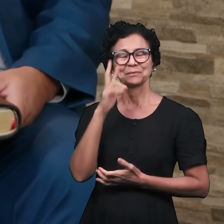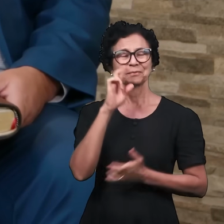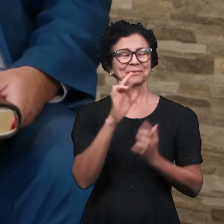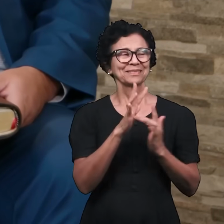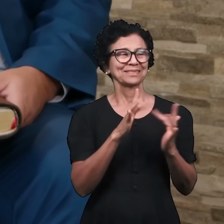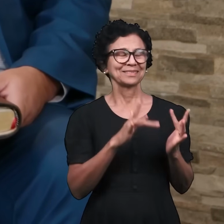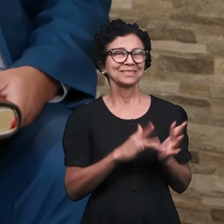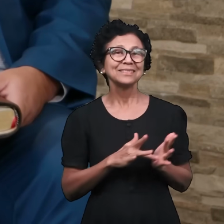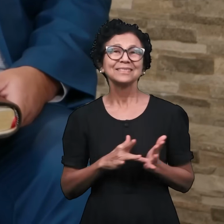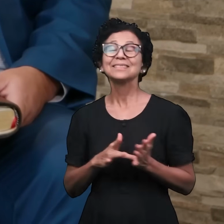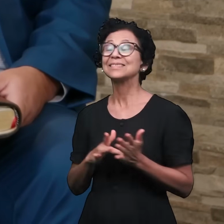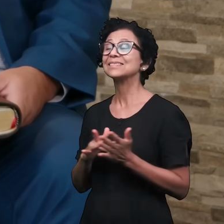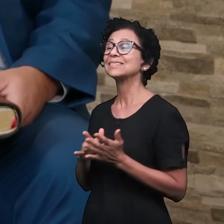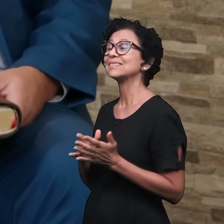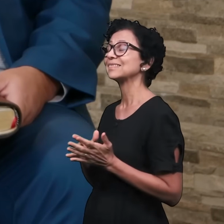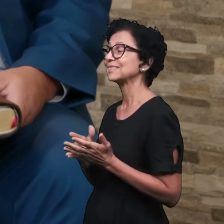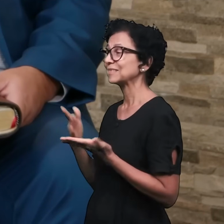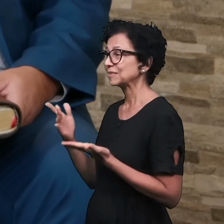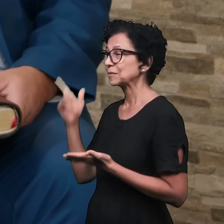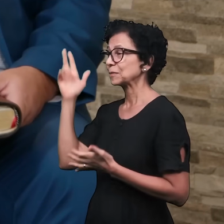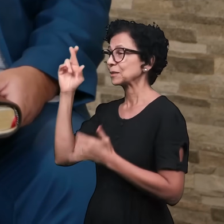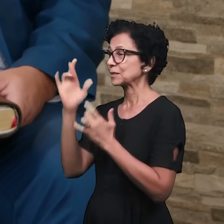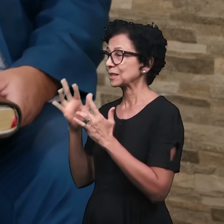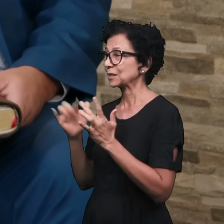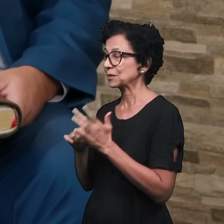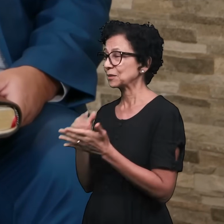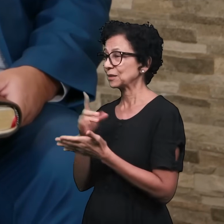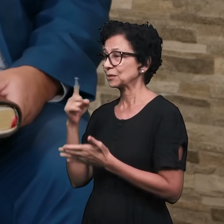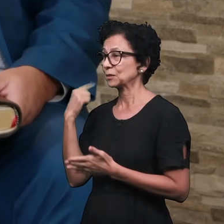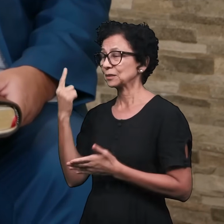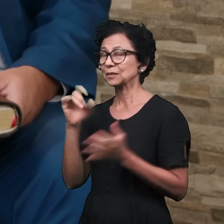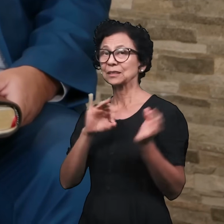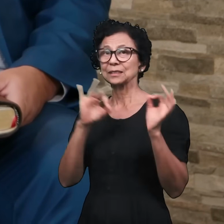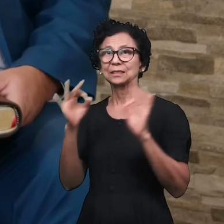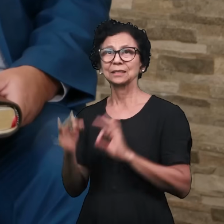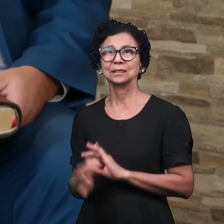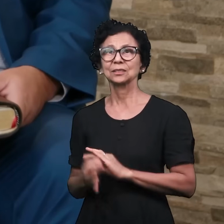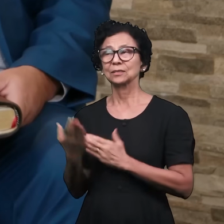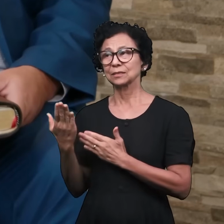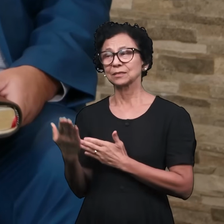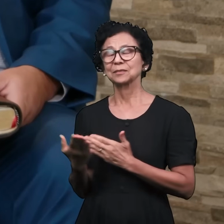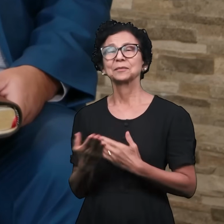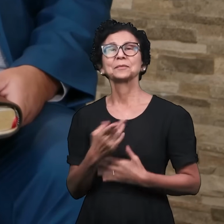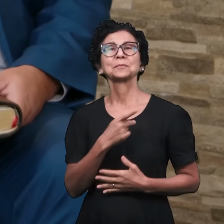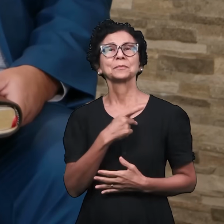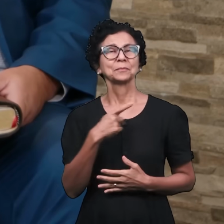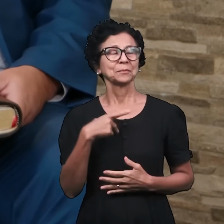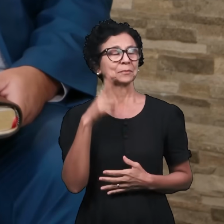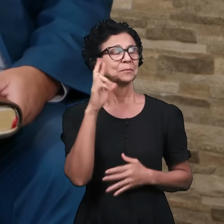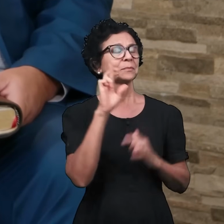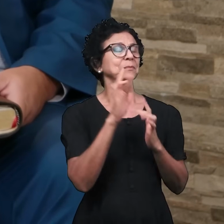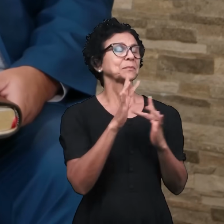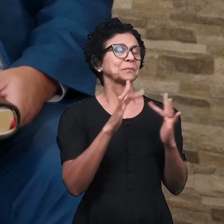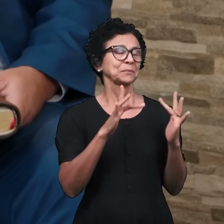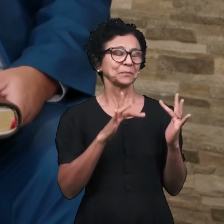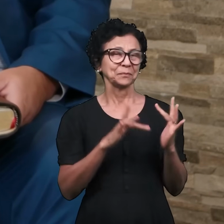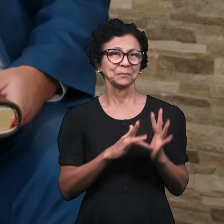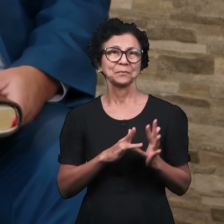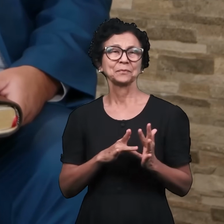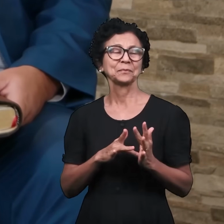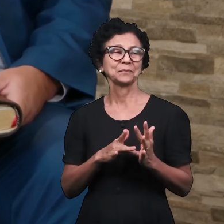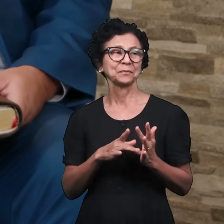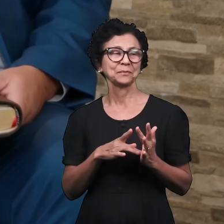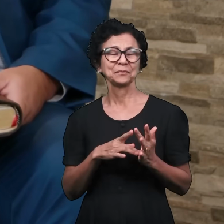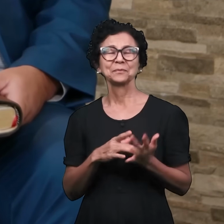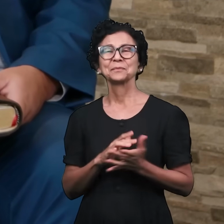Paz do Senhor, pastor Márcio, pastor Arley e todos os irmãos que nos assistem. E também pastor Arley, a paz do Senhor. Paz do Senhor, pastor Márcio, pastor